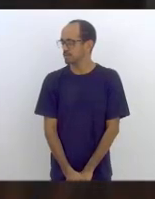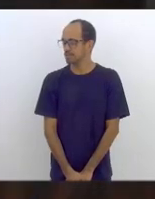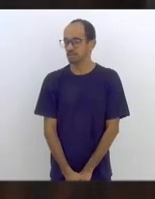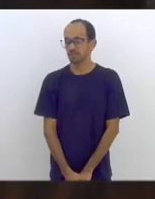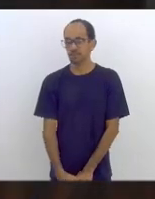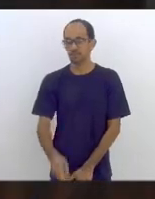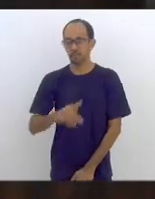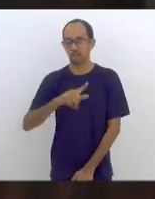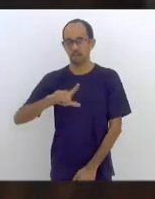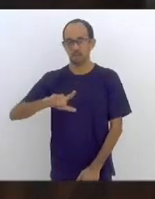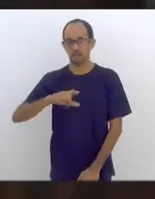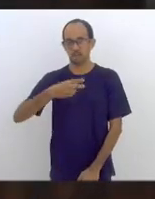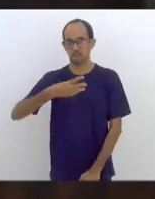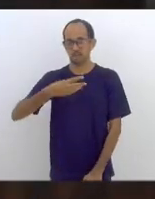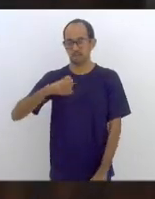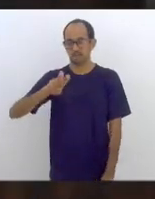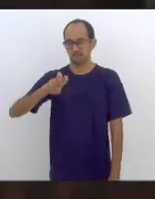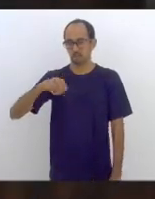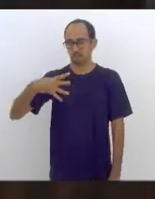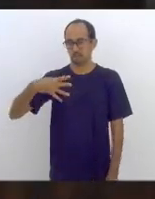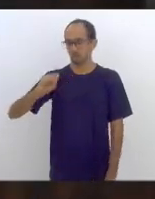projeto de lei